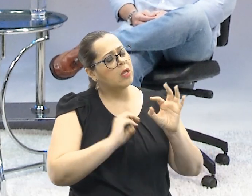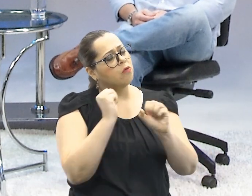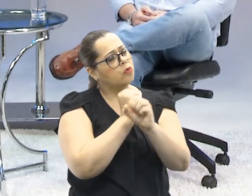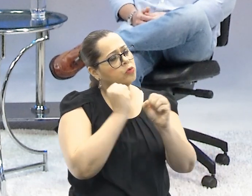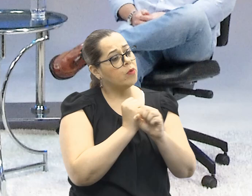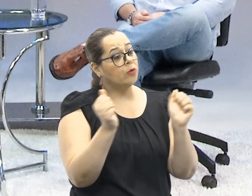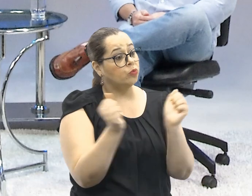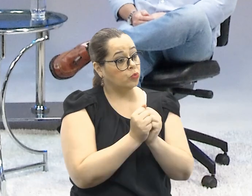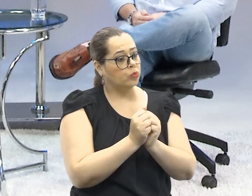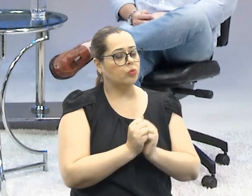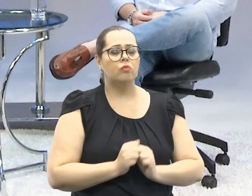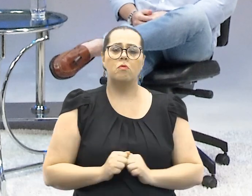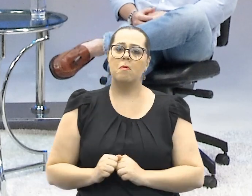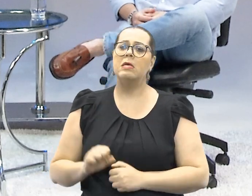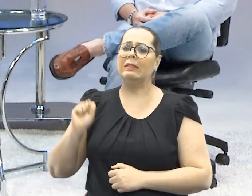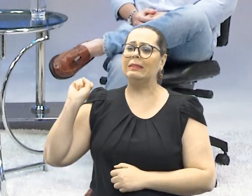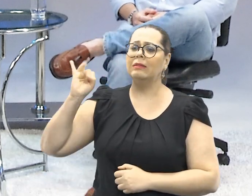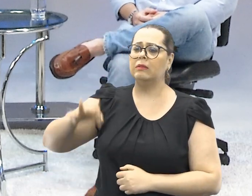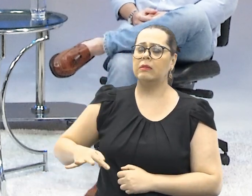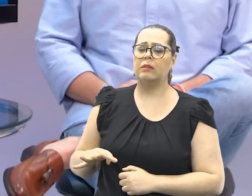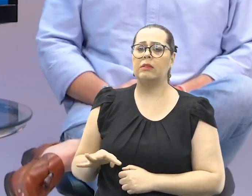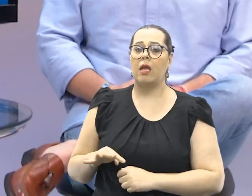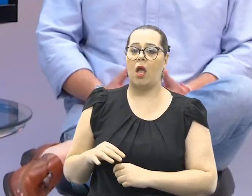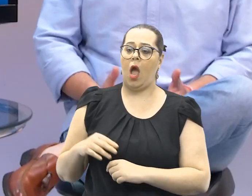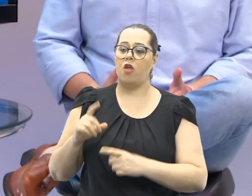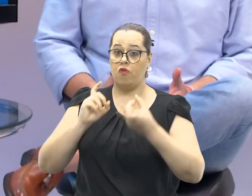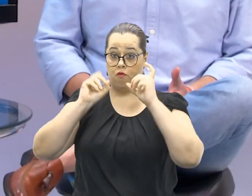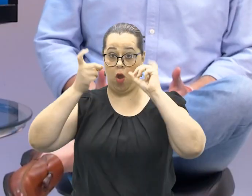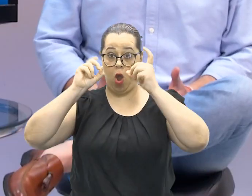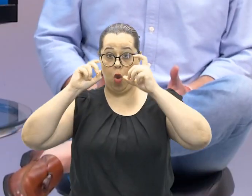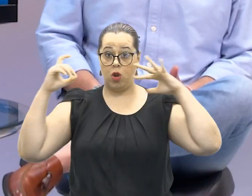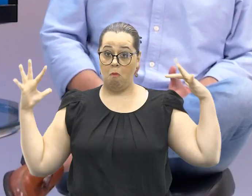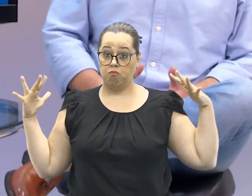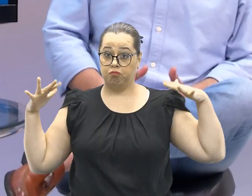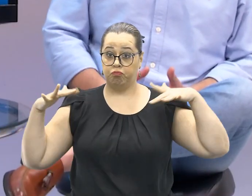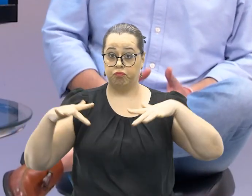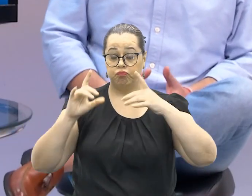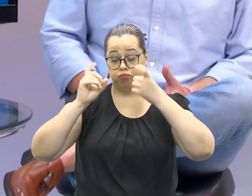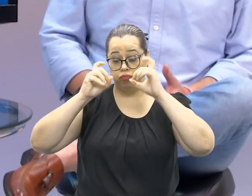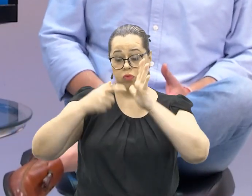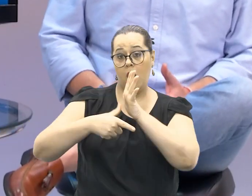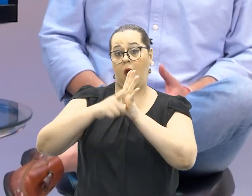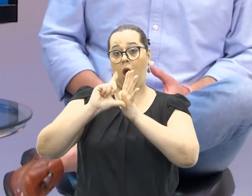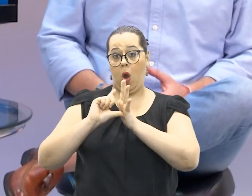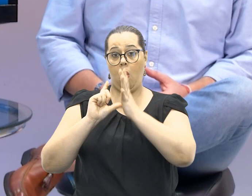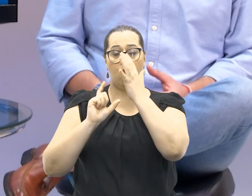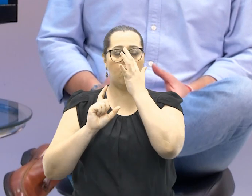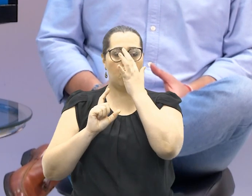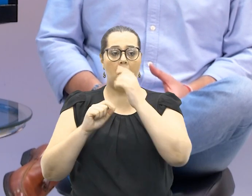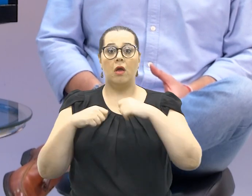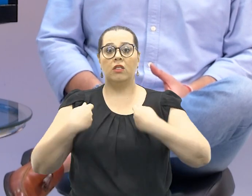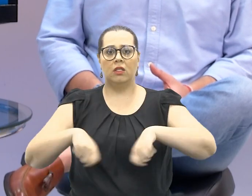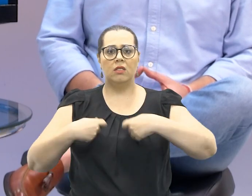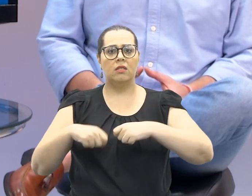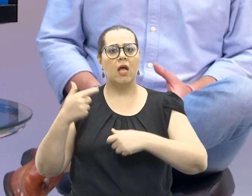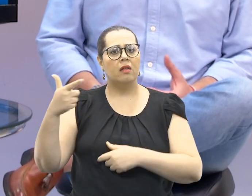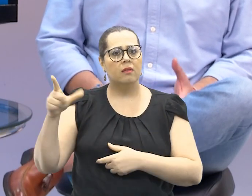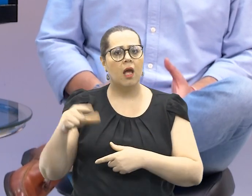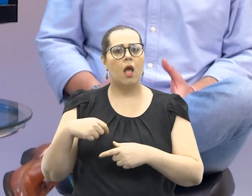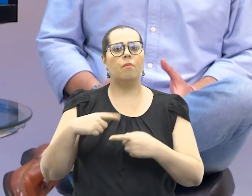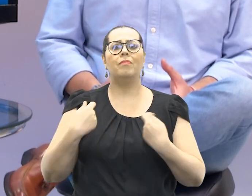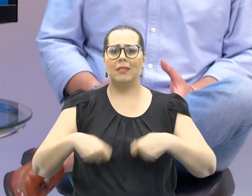mais ou menos por aí? Sim, com certeza. Reunimos anteriormente, era uma necessidade que eles tinham,